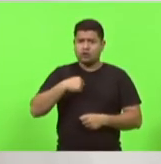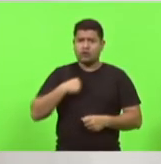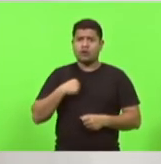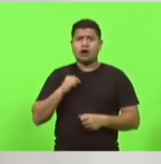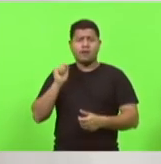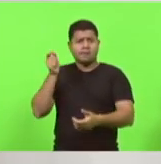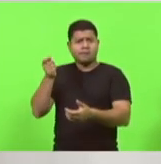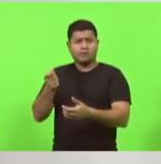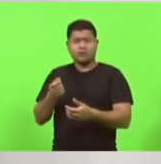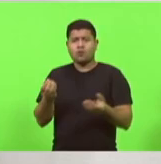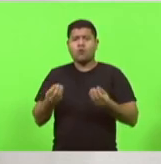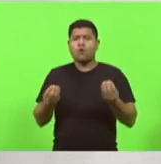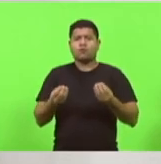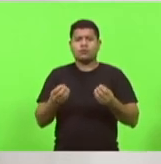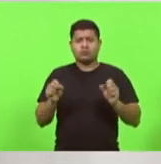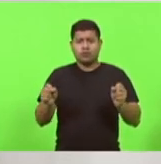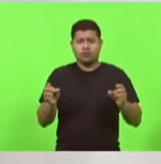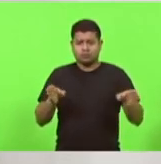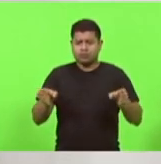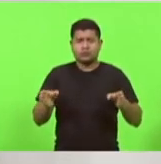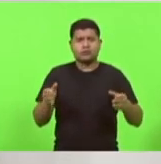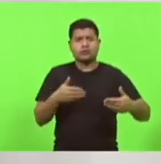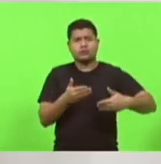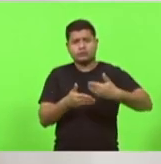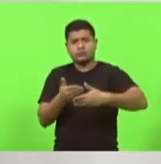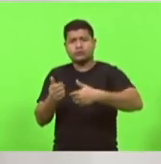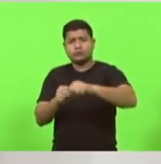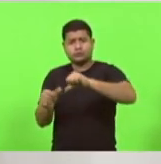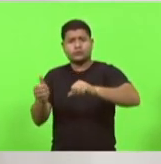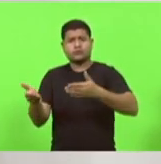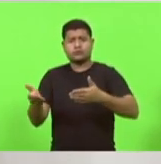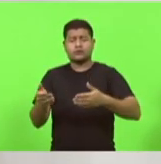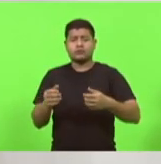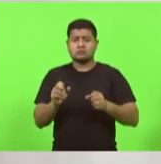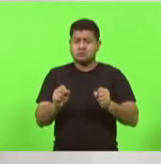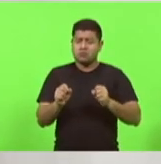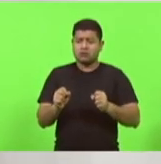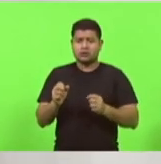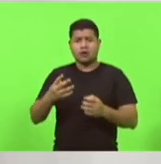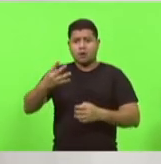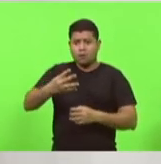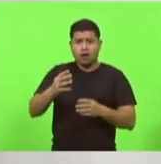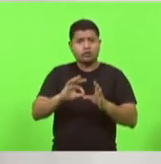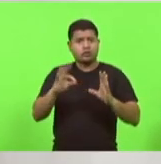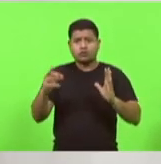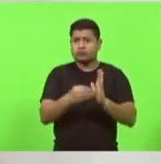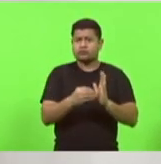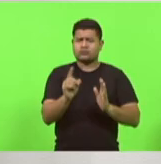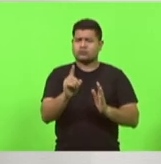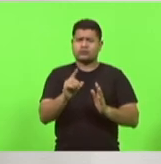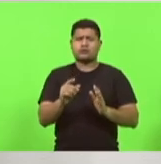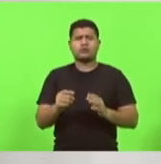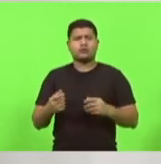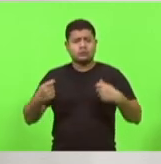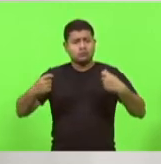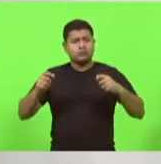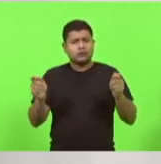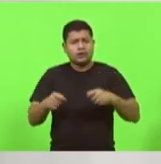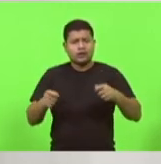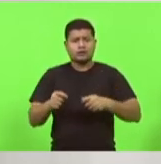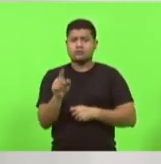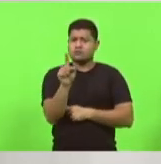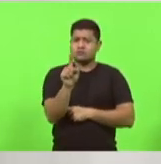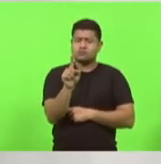Vai cumprir dois? Então é isso que nós estamos buscando, de uma previdência justa. E quero